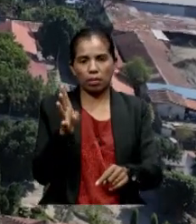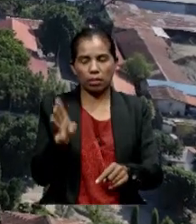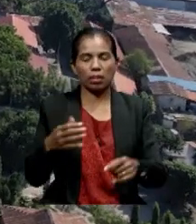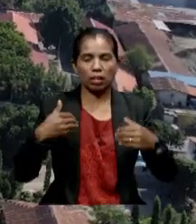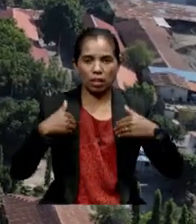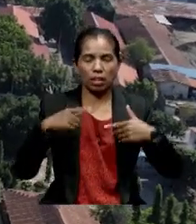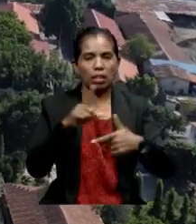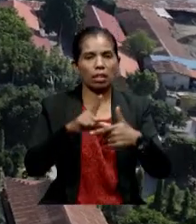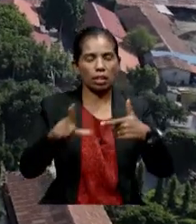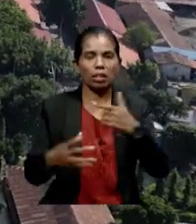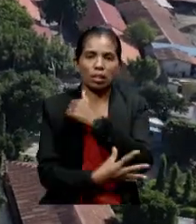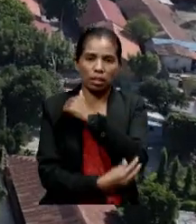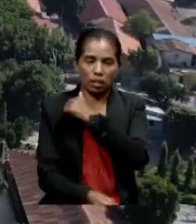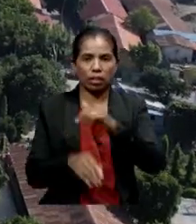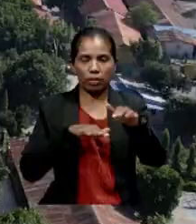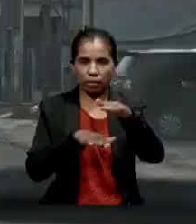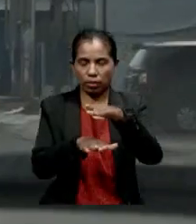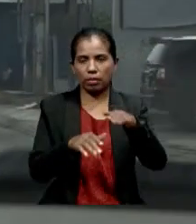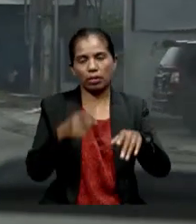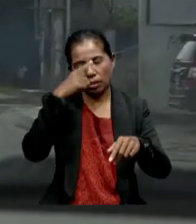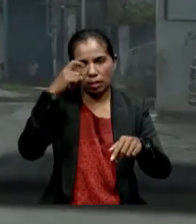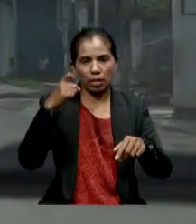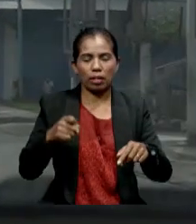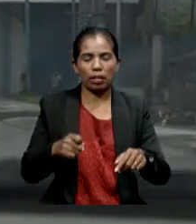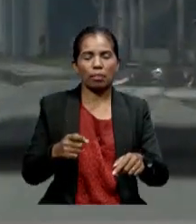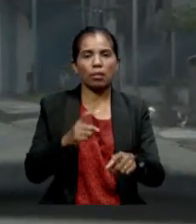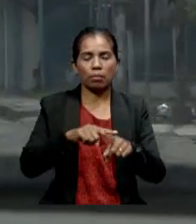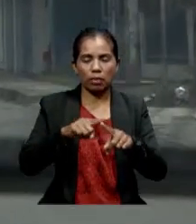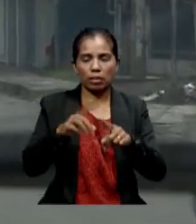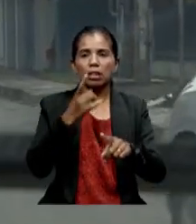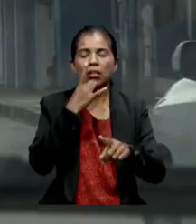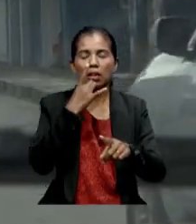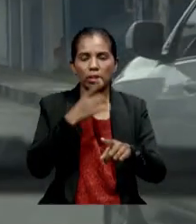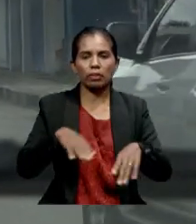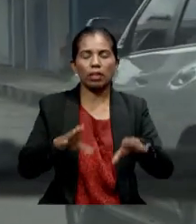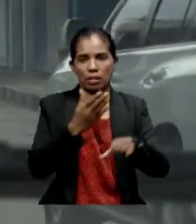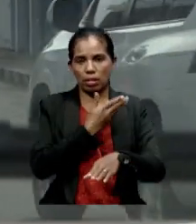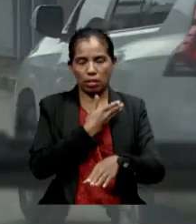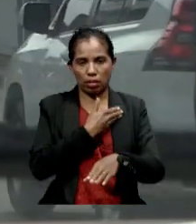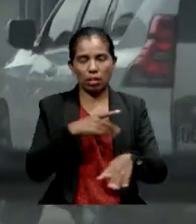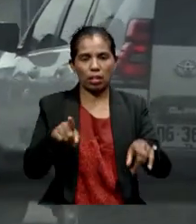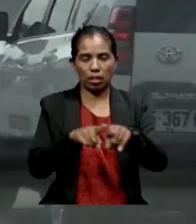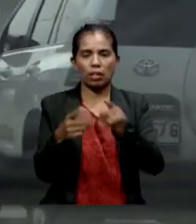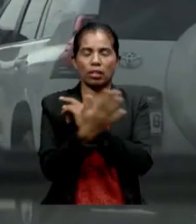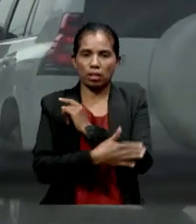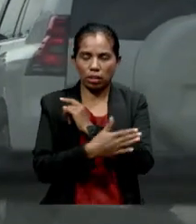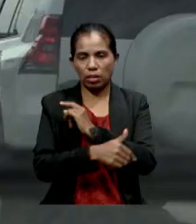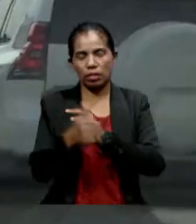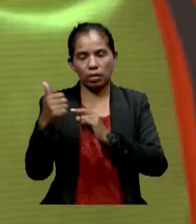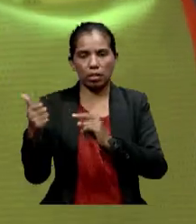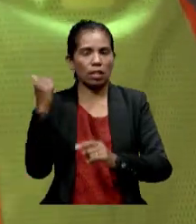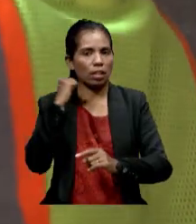linya pobreza ne okos. Tamba establecimento custo tarifa eletricidade nebe asliu compara ho nasan seluk iha Asia